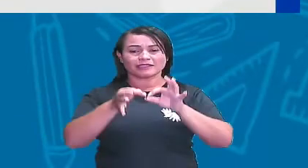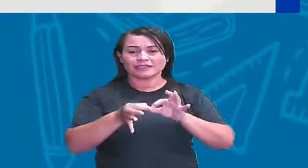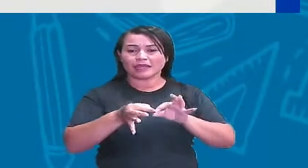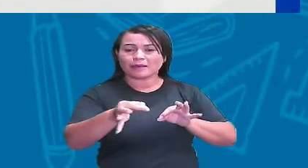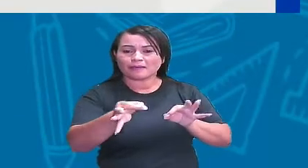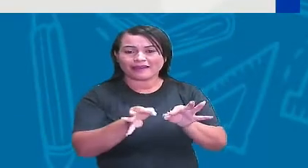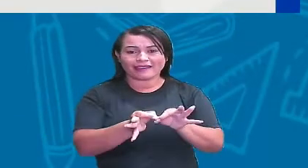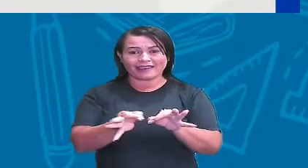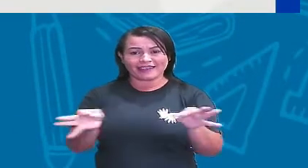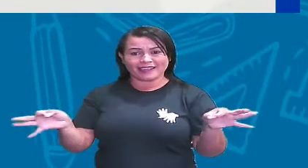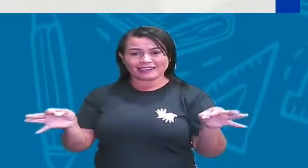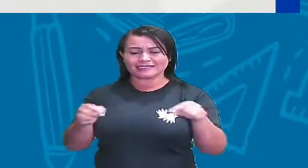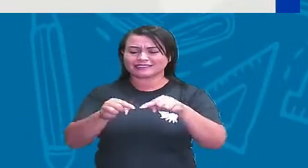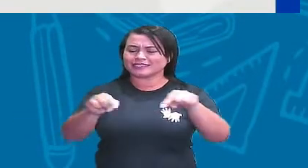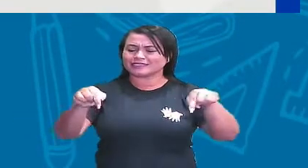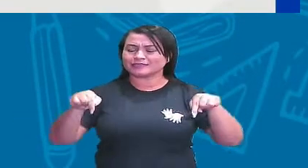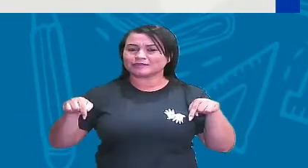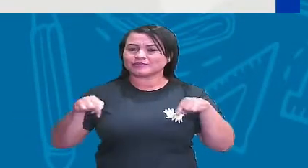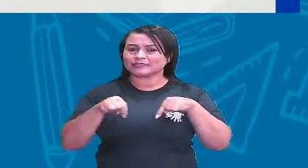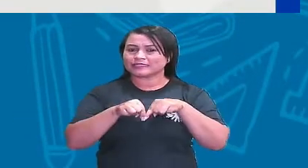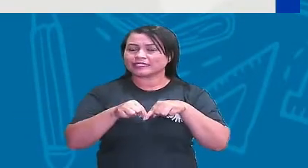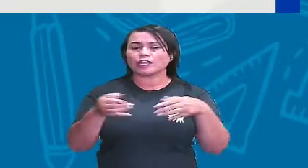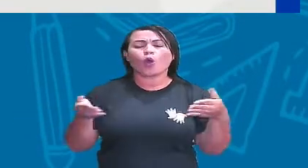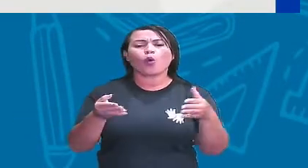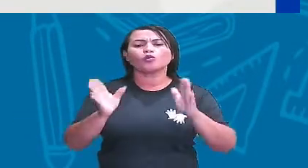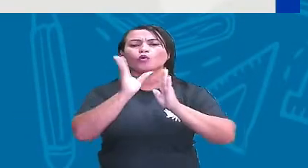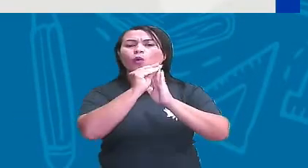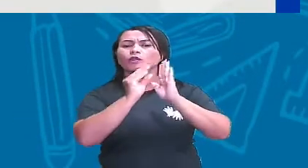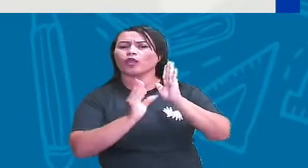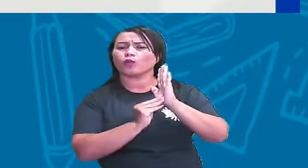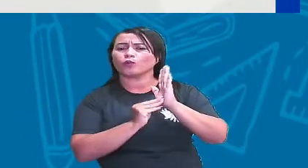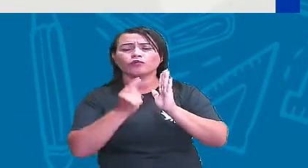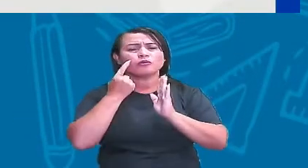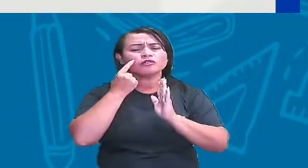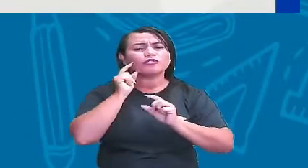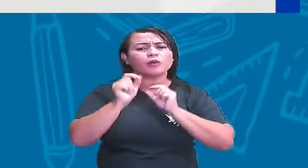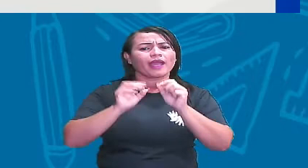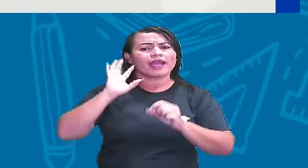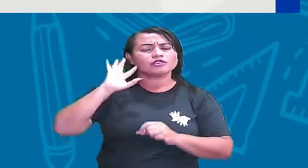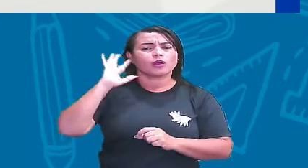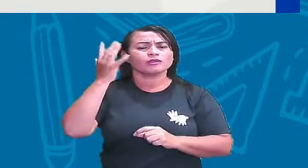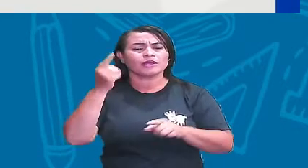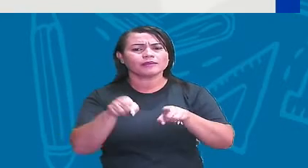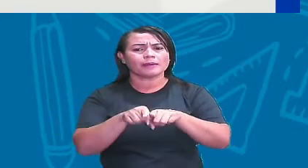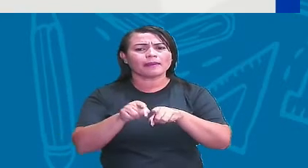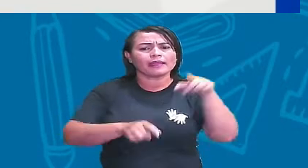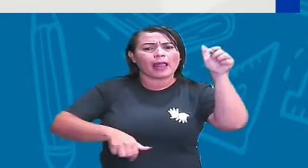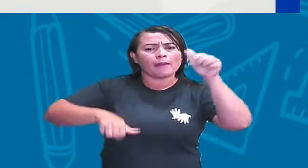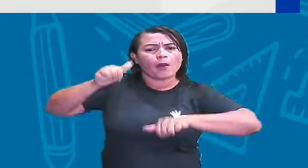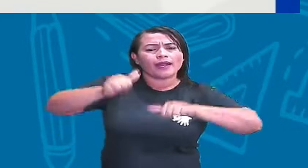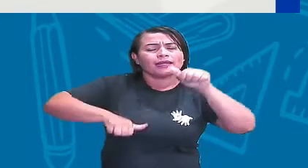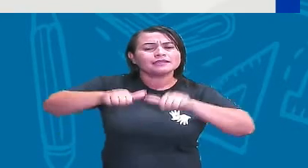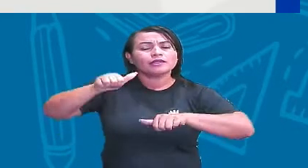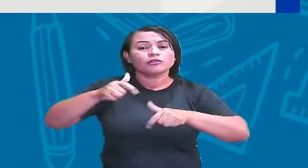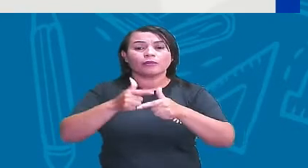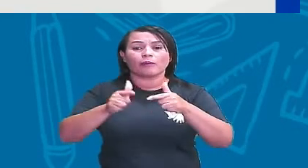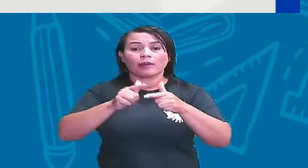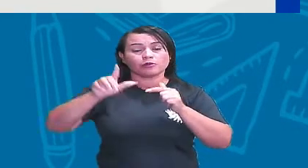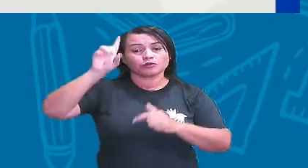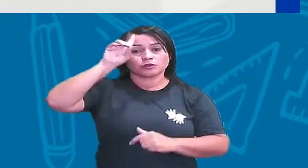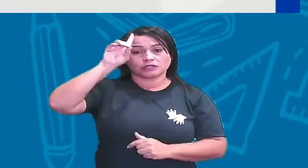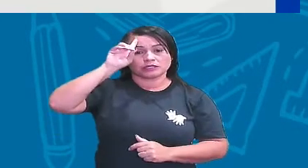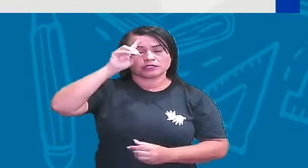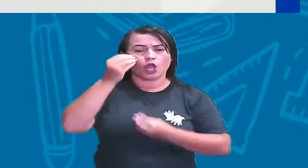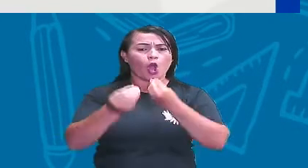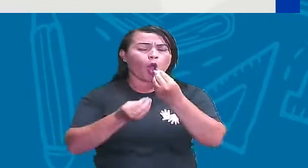e Medidas. Os conteúdos que vamos trabalhar hoje: resolução e elaboração de problemas do cotidiano,